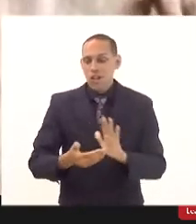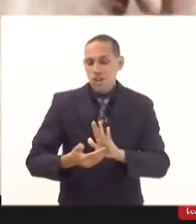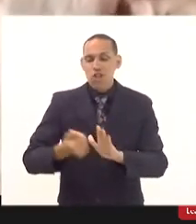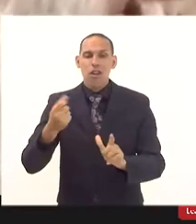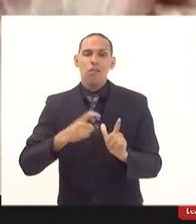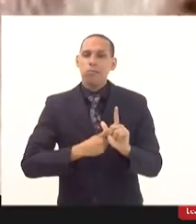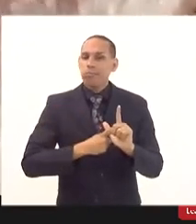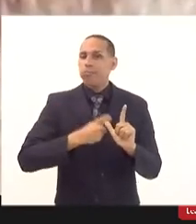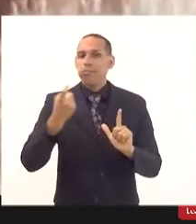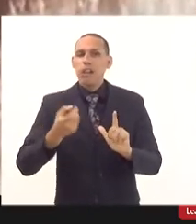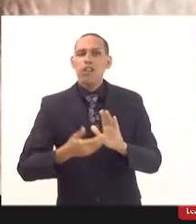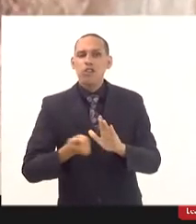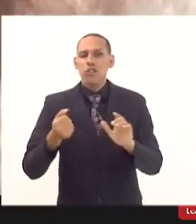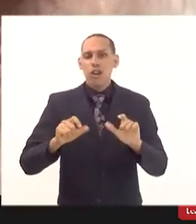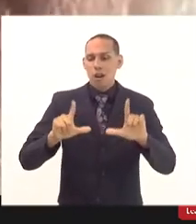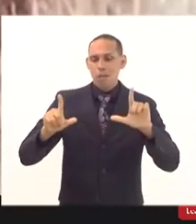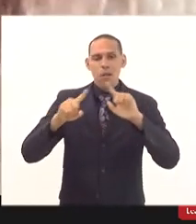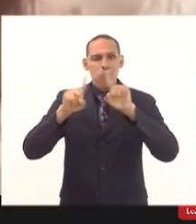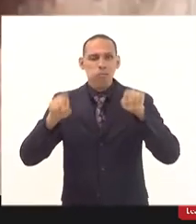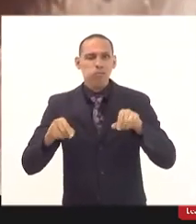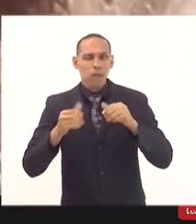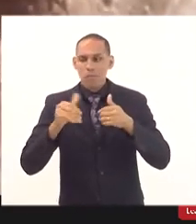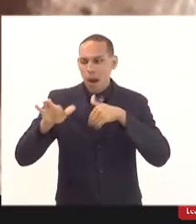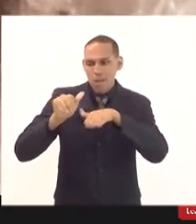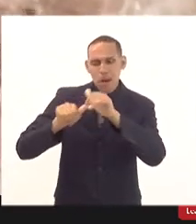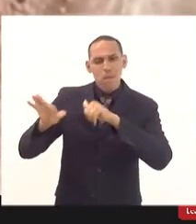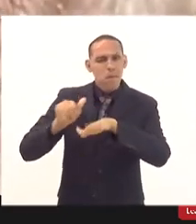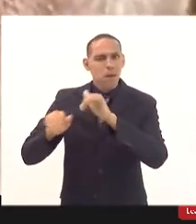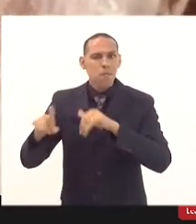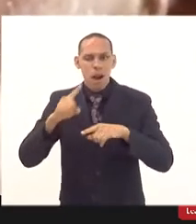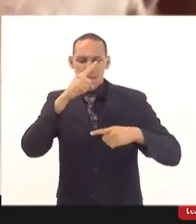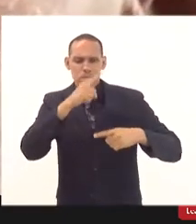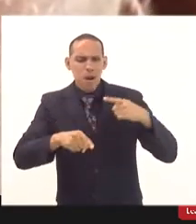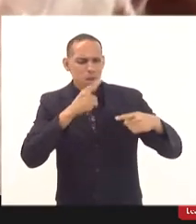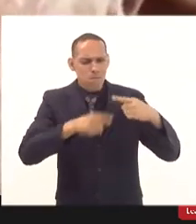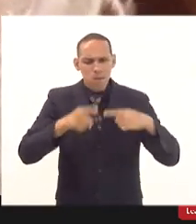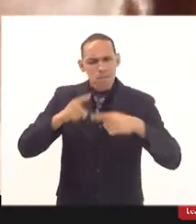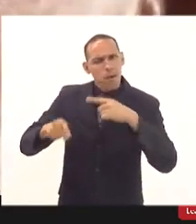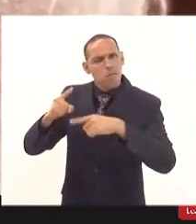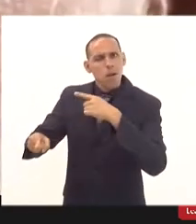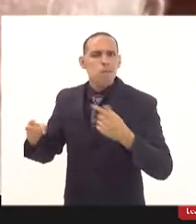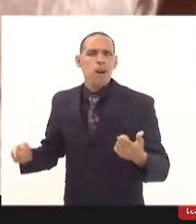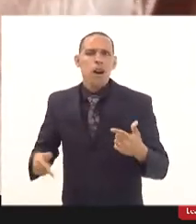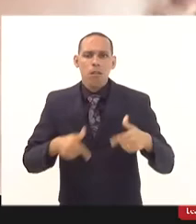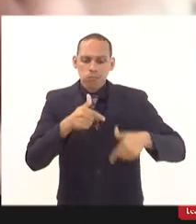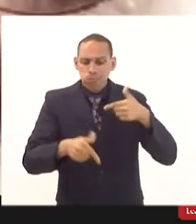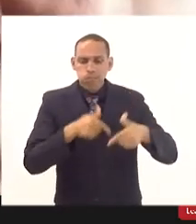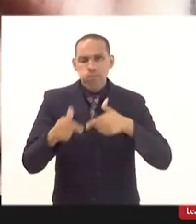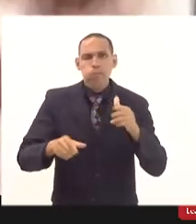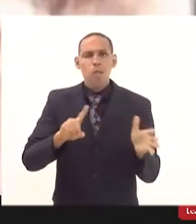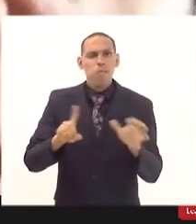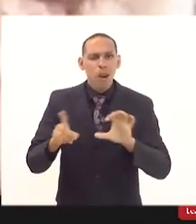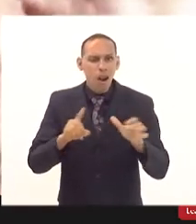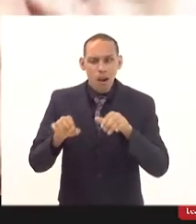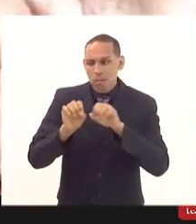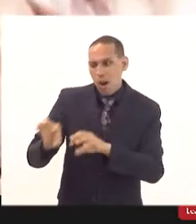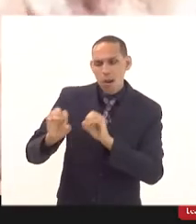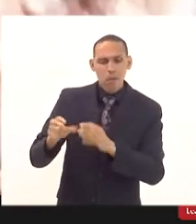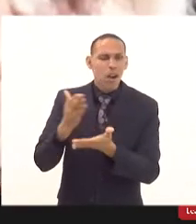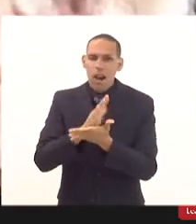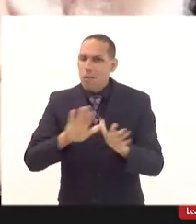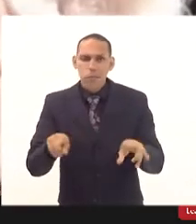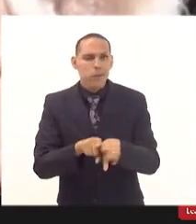programação lugar o seu quadro de funcionários estabelecendo a censura e seguiram serviço de radiodifusão educativa onde